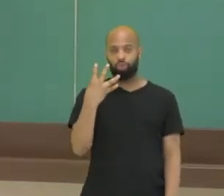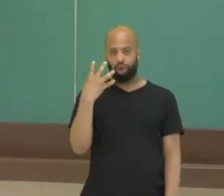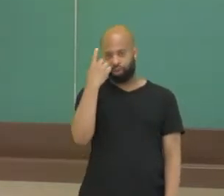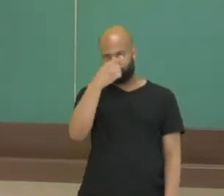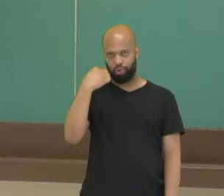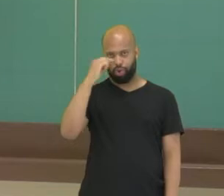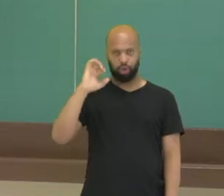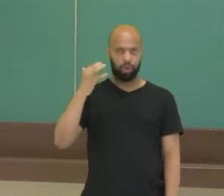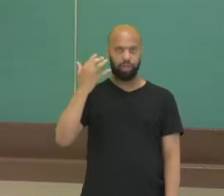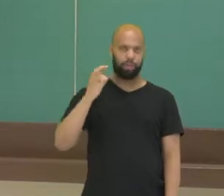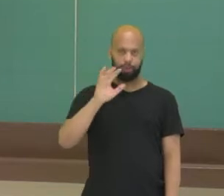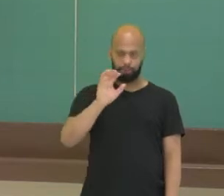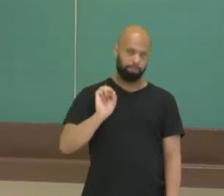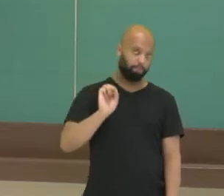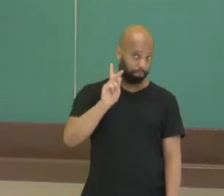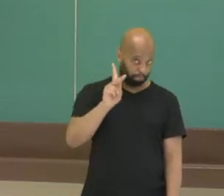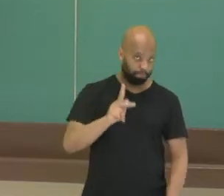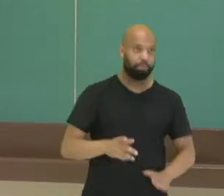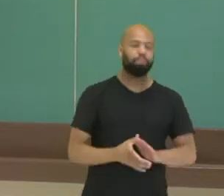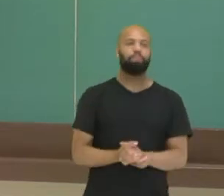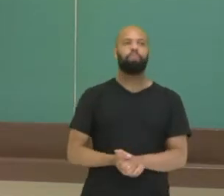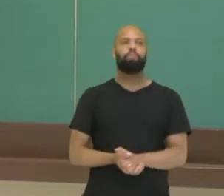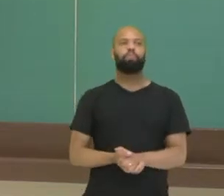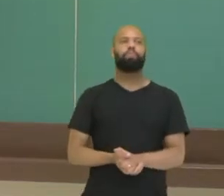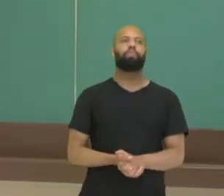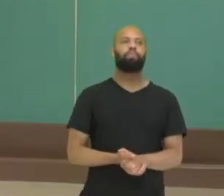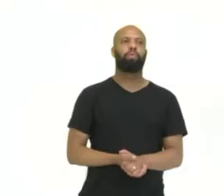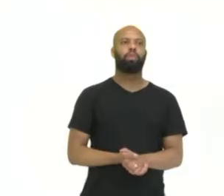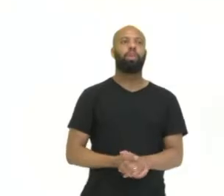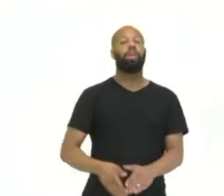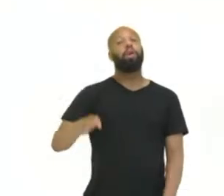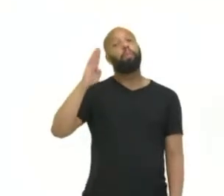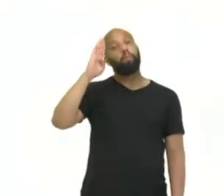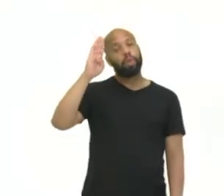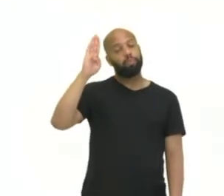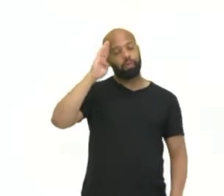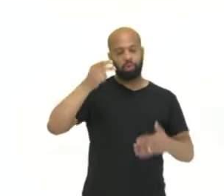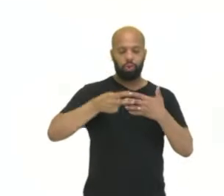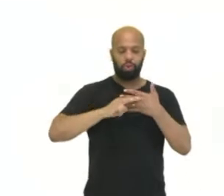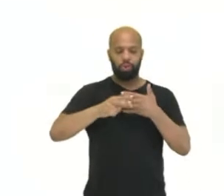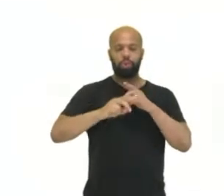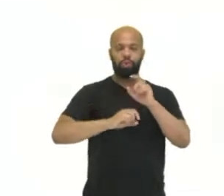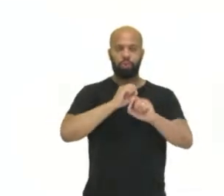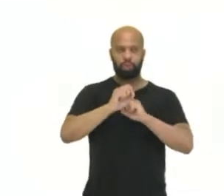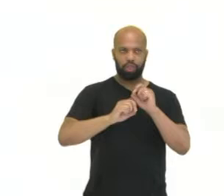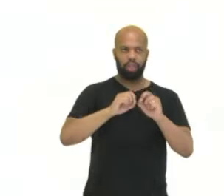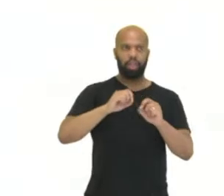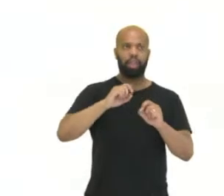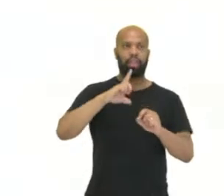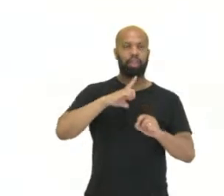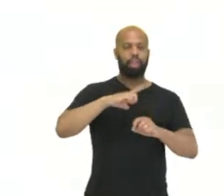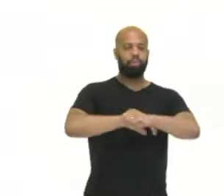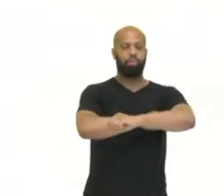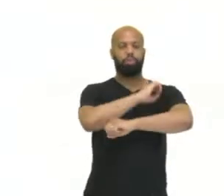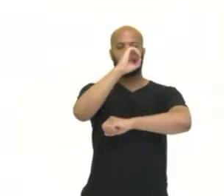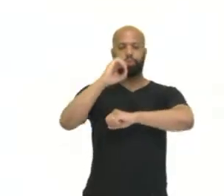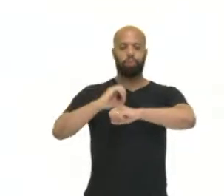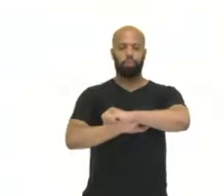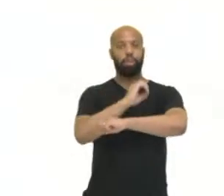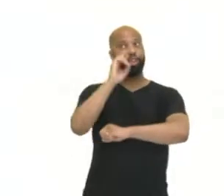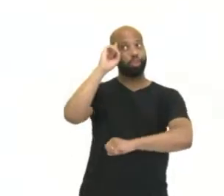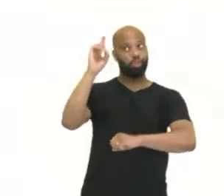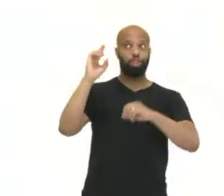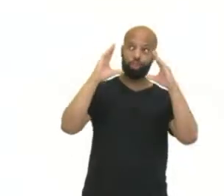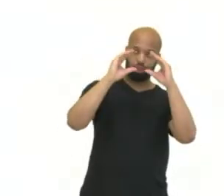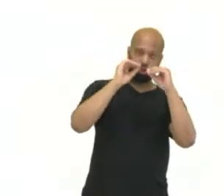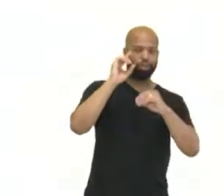Certo? Então, olha lá. A principal consequência é a existência alternada entre os dias e as noites, pois, se